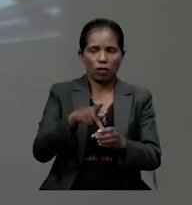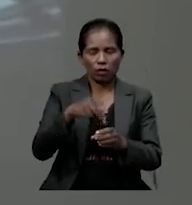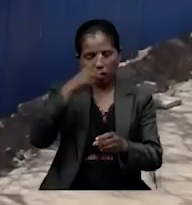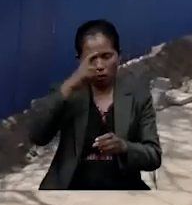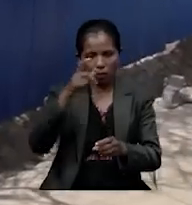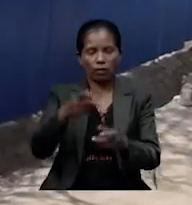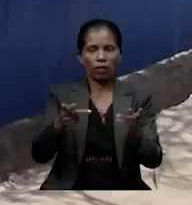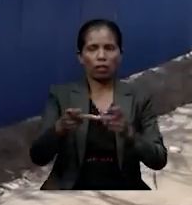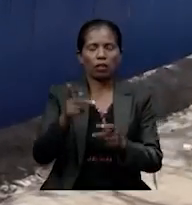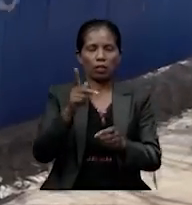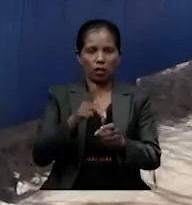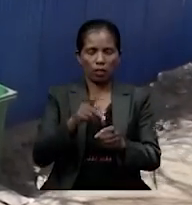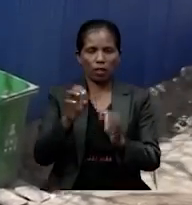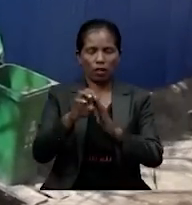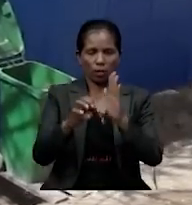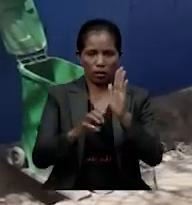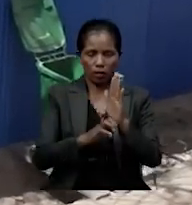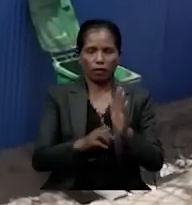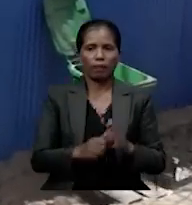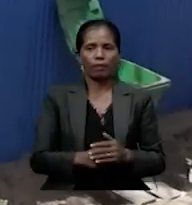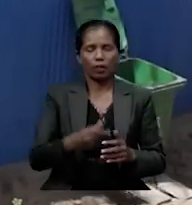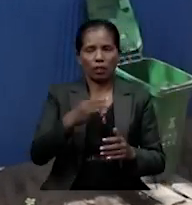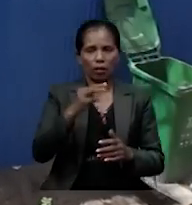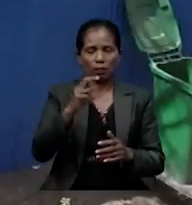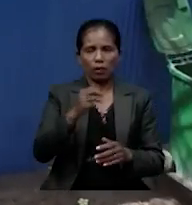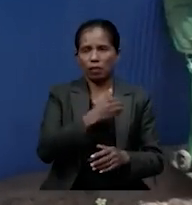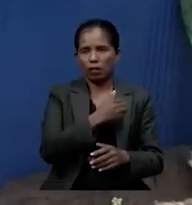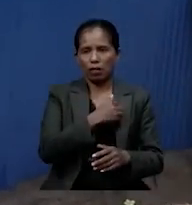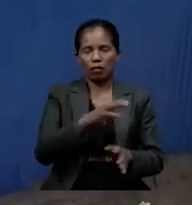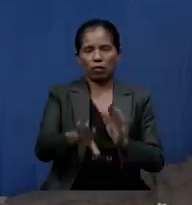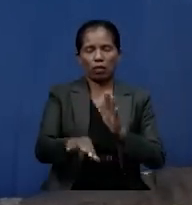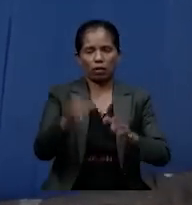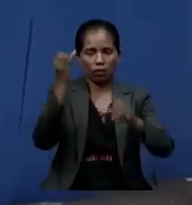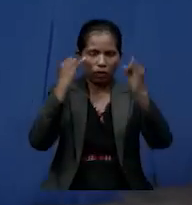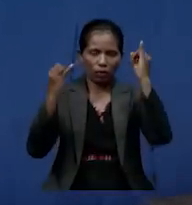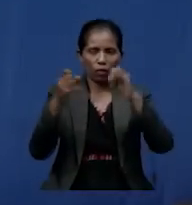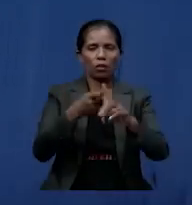estado. Tão notícia na pública, zé ministra consegue retam confirmação